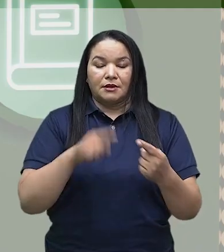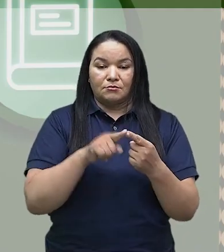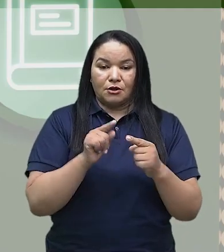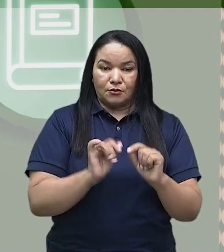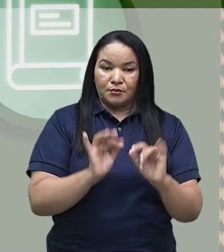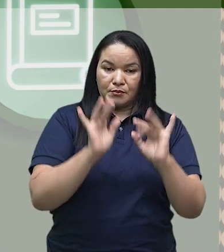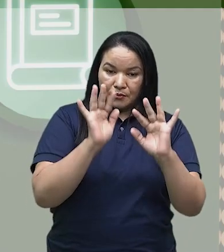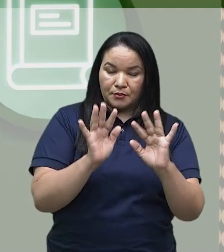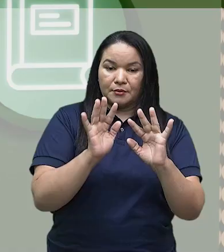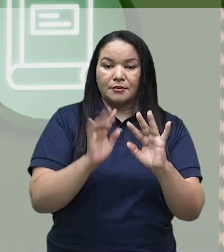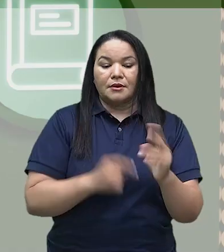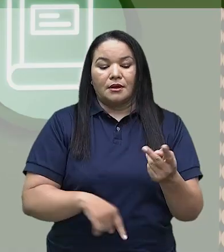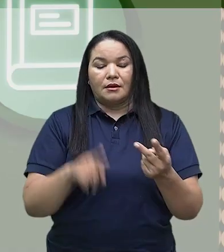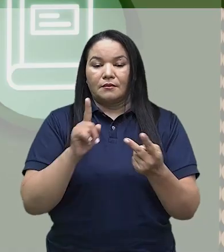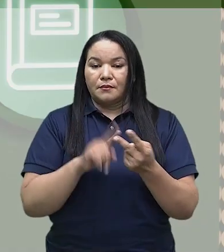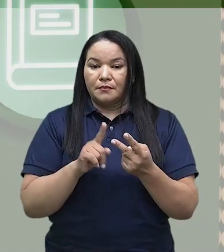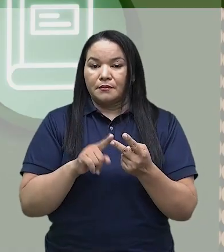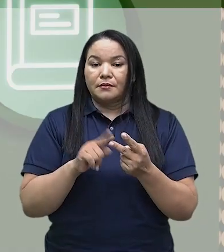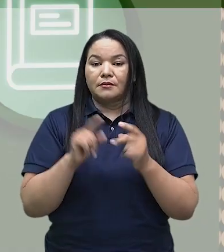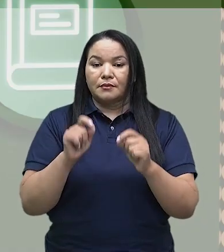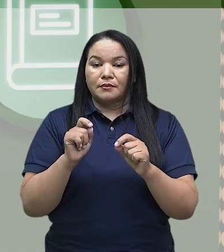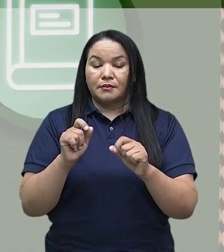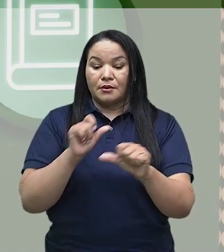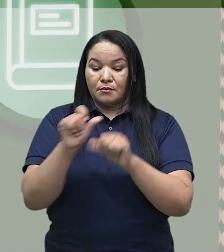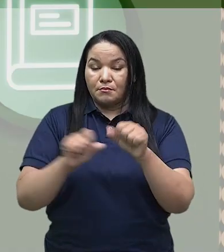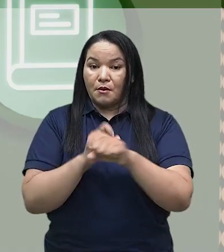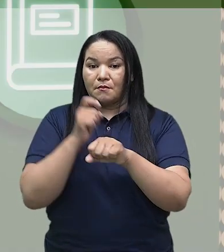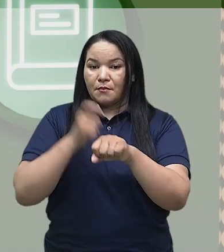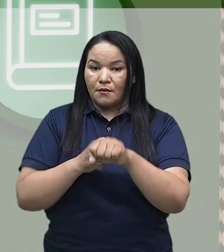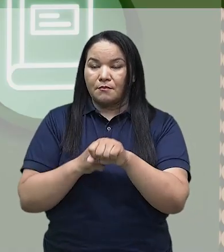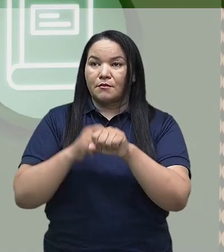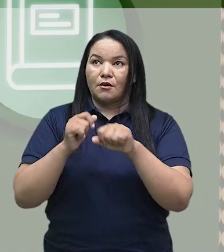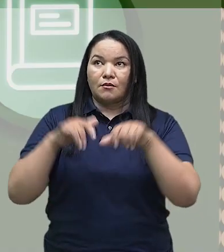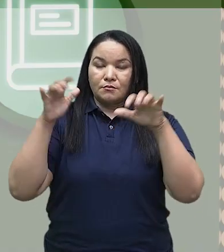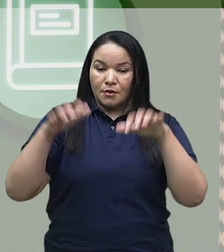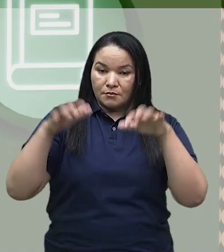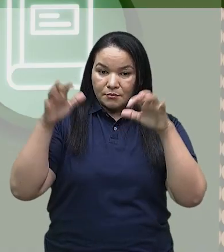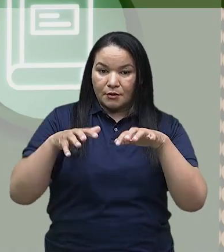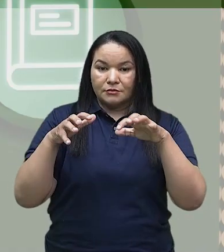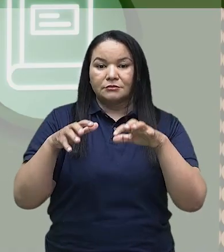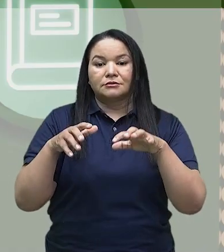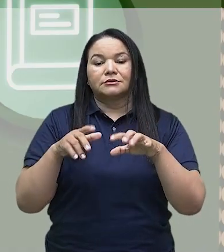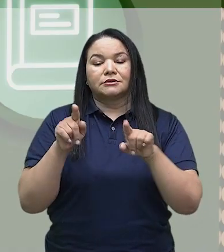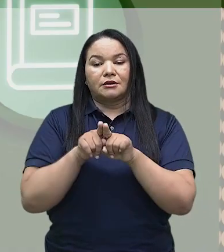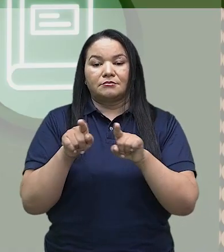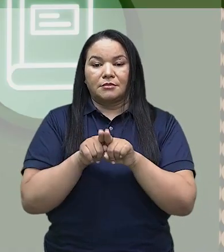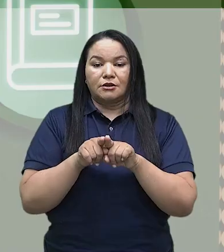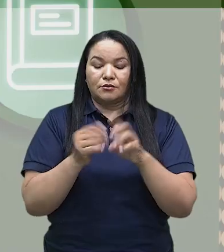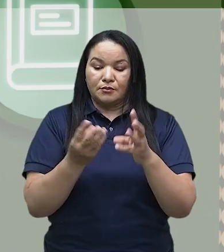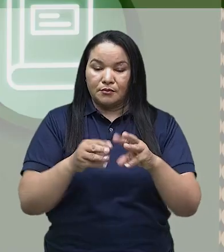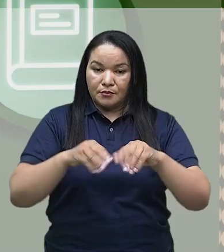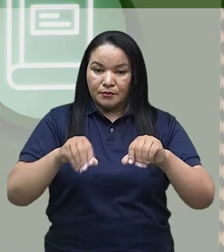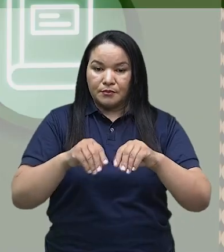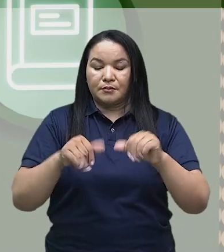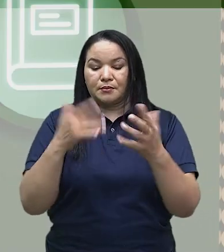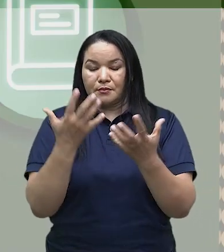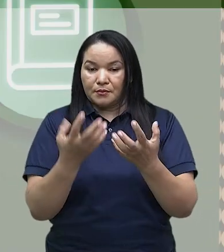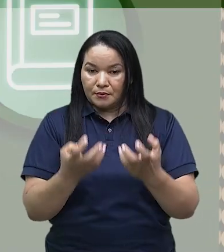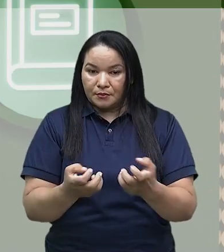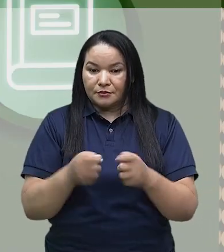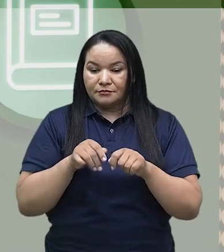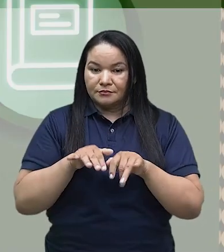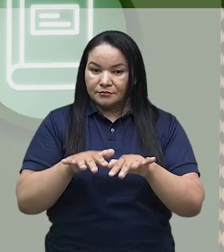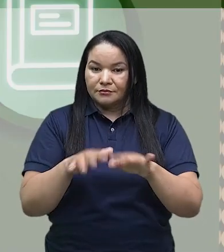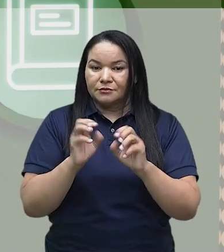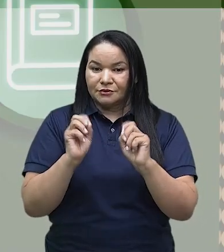evaporação, evapotranspiração, condensação, precipitação e a infiltração que ocorre lá no solo. Tá